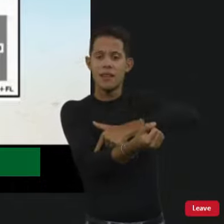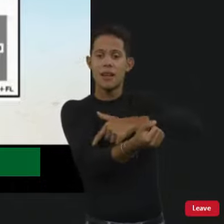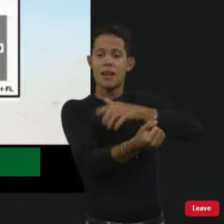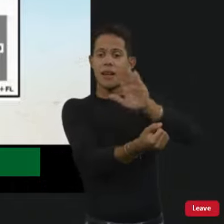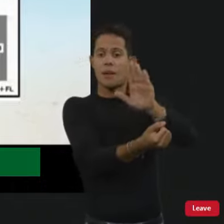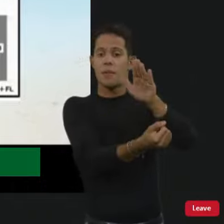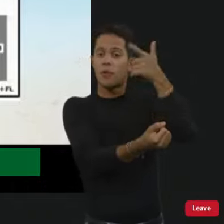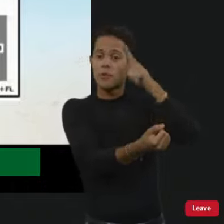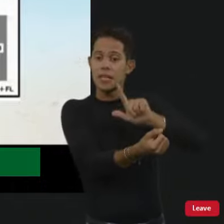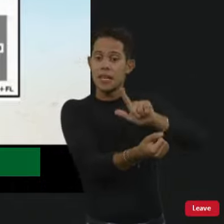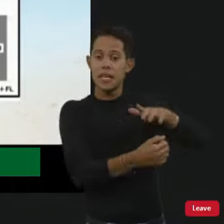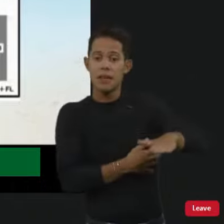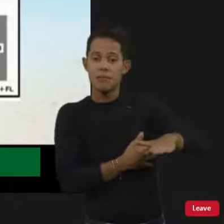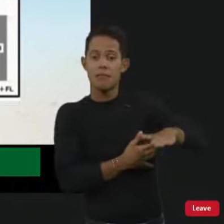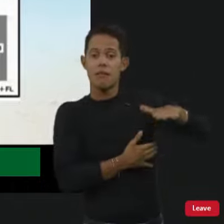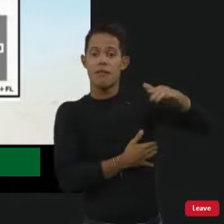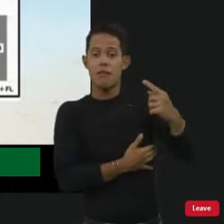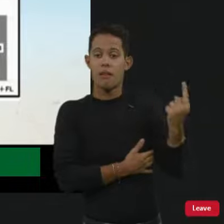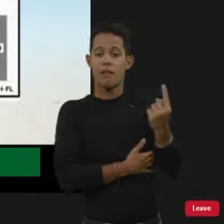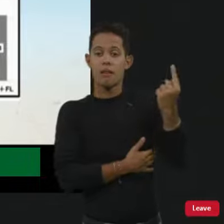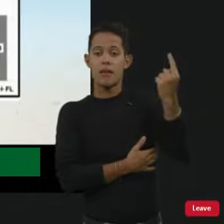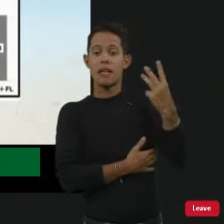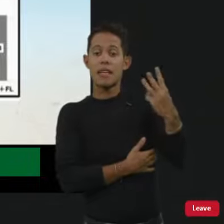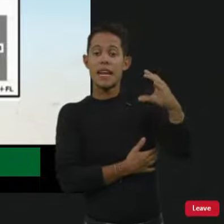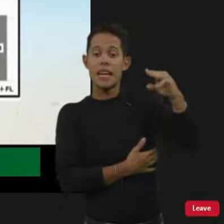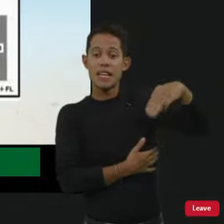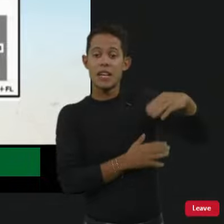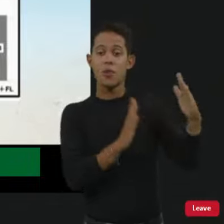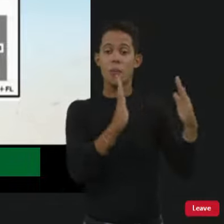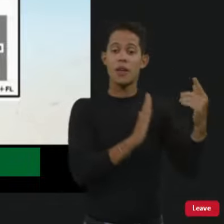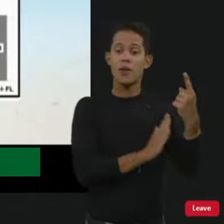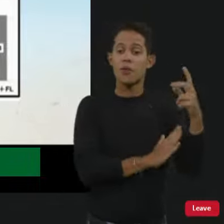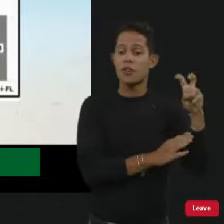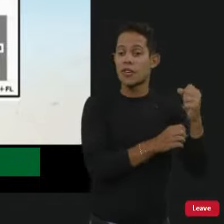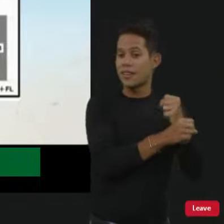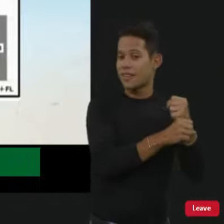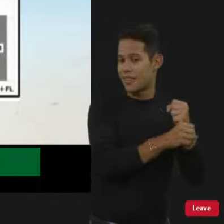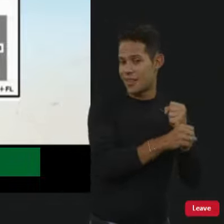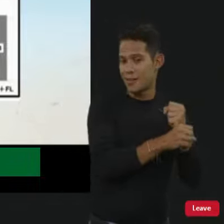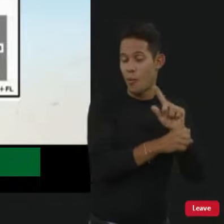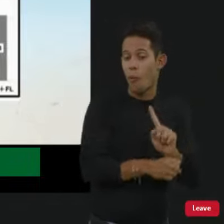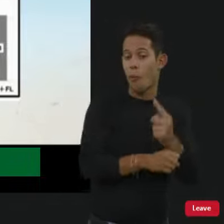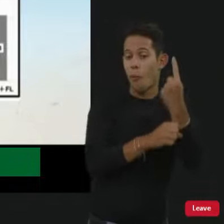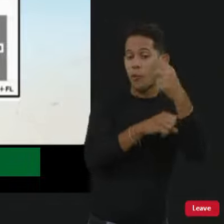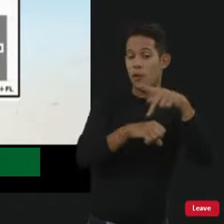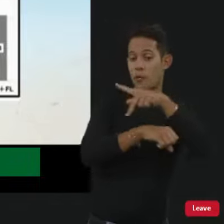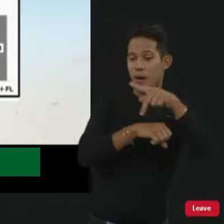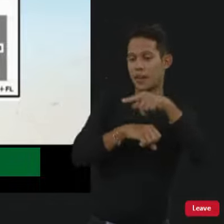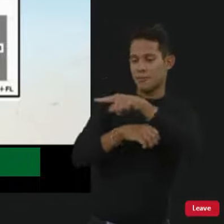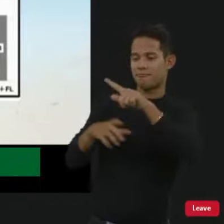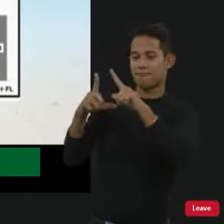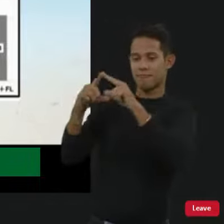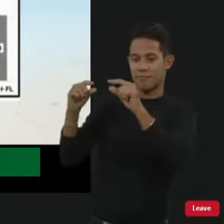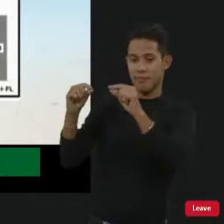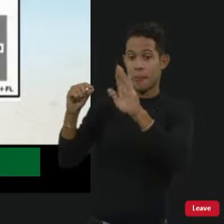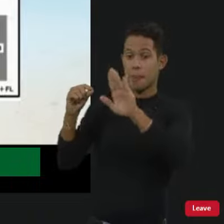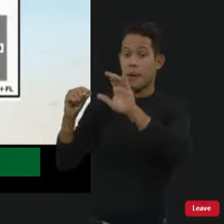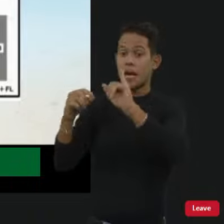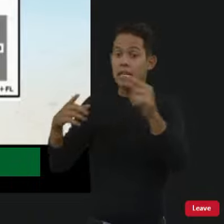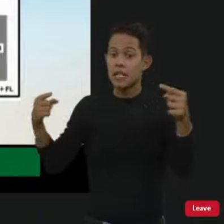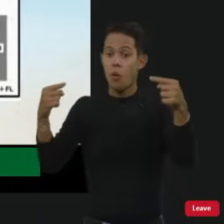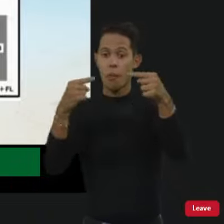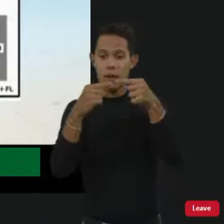para ganhar 3 centímetros durante 15 anos. Né? Então, é o único país. Quando associado a alongamento ósseo, que eu vou